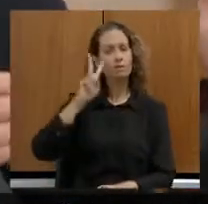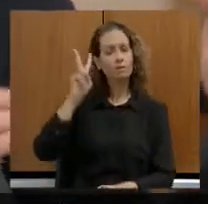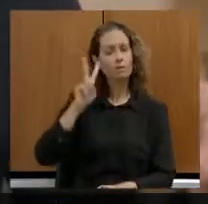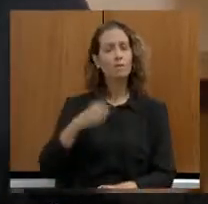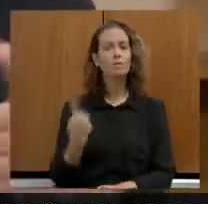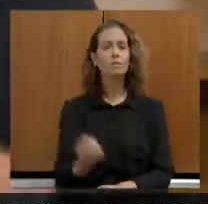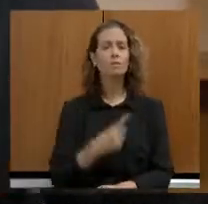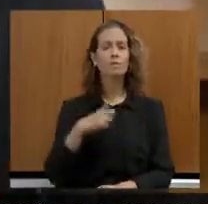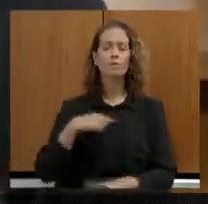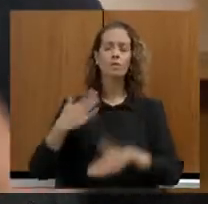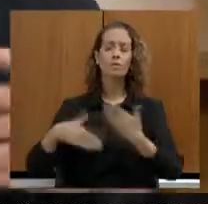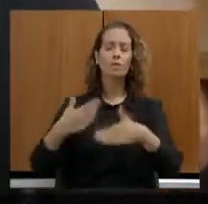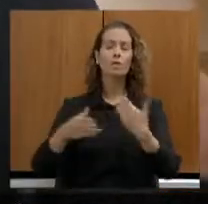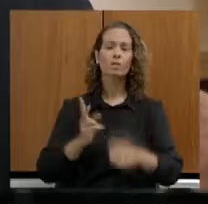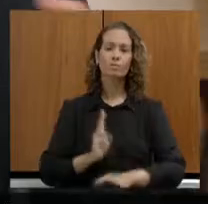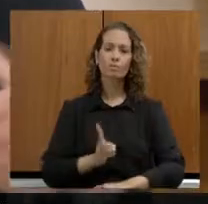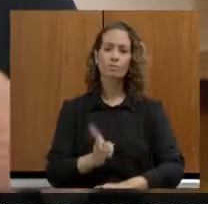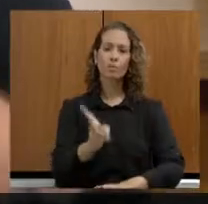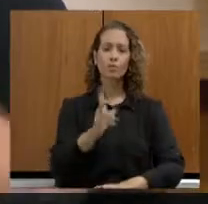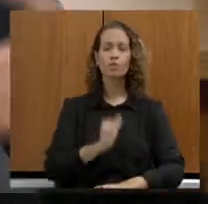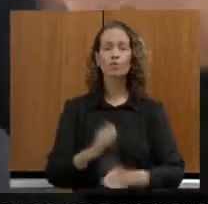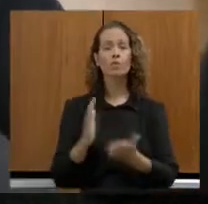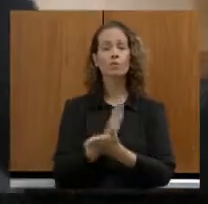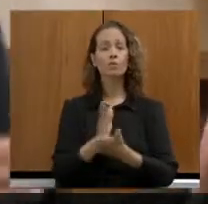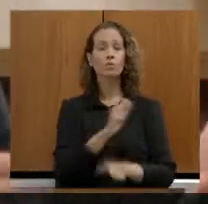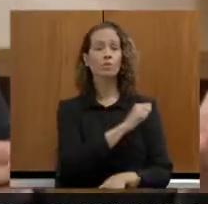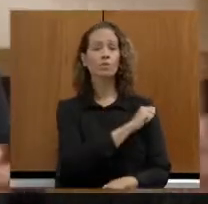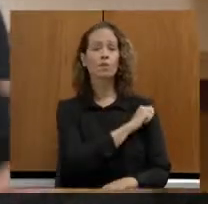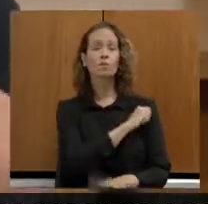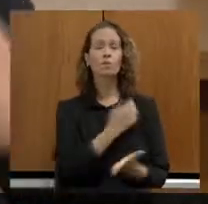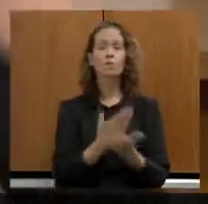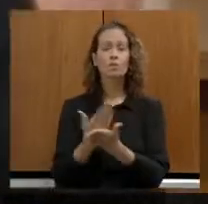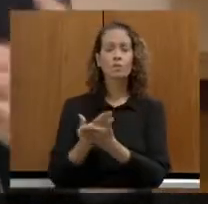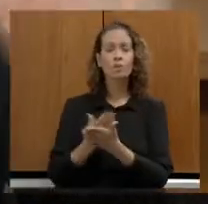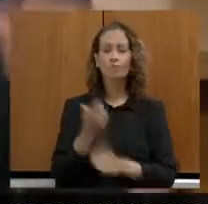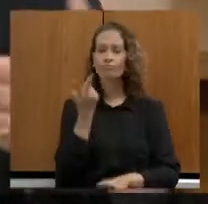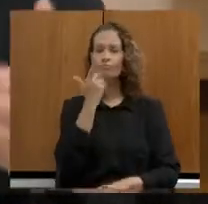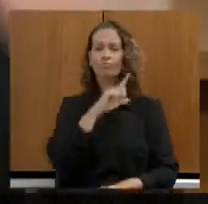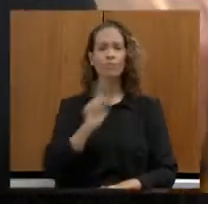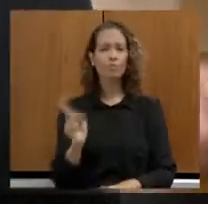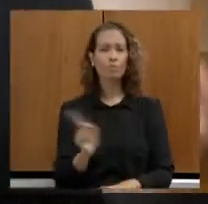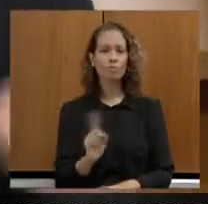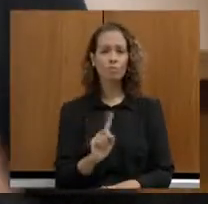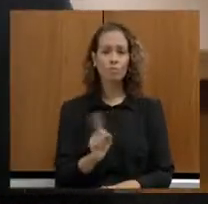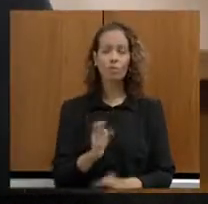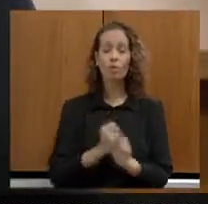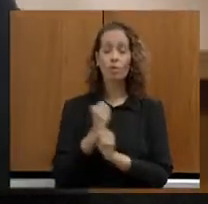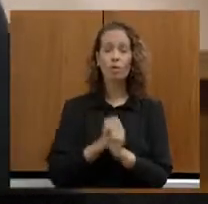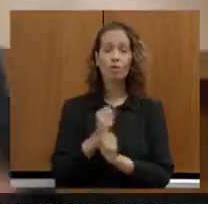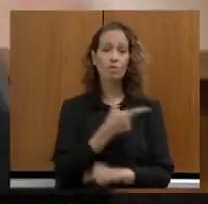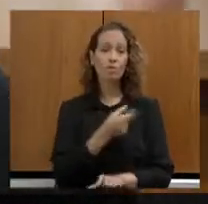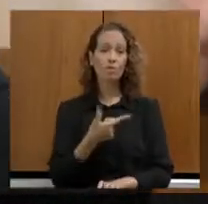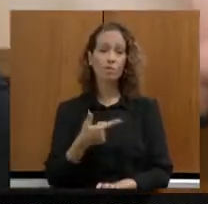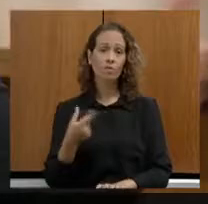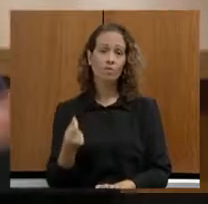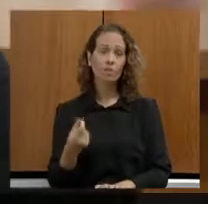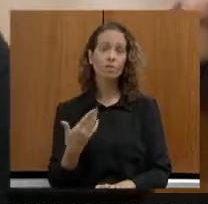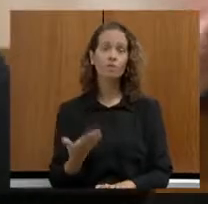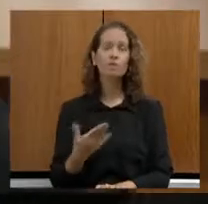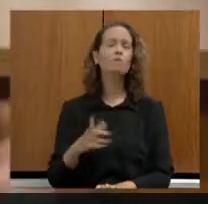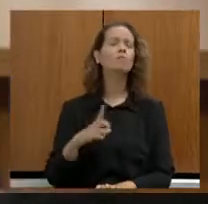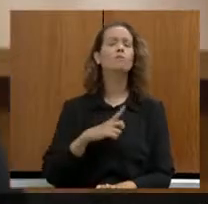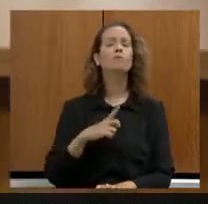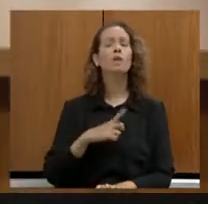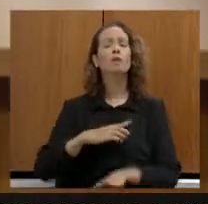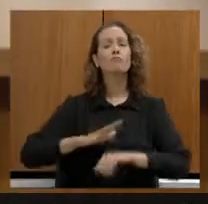gente fez um um processo contínuo né que muitos dos Estudantes que não haviam conseguido com completar o seu ano de 2020 o